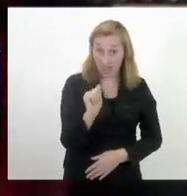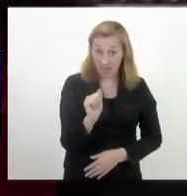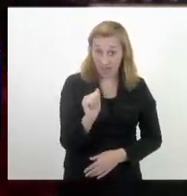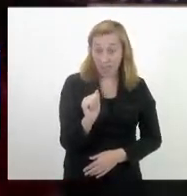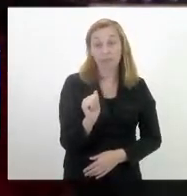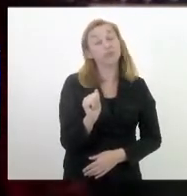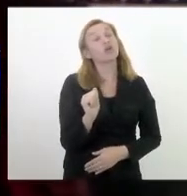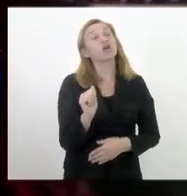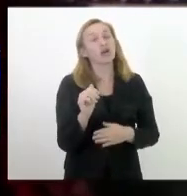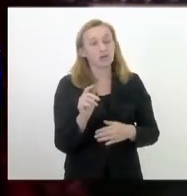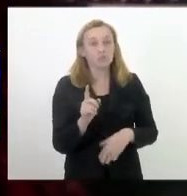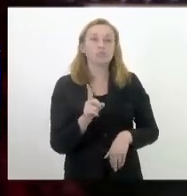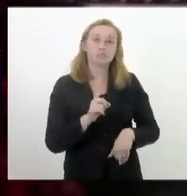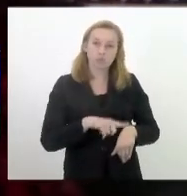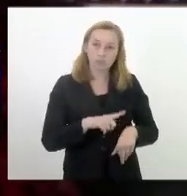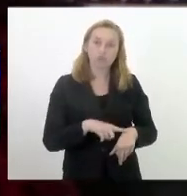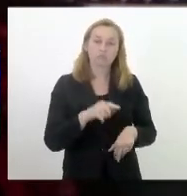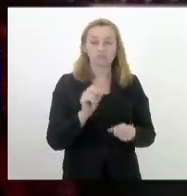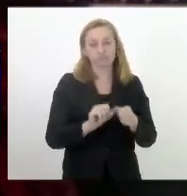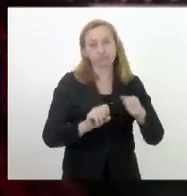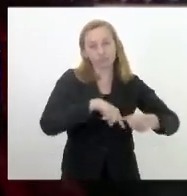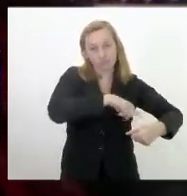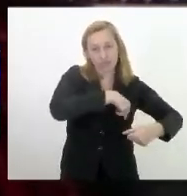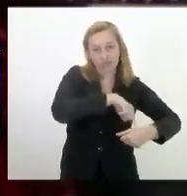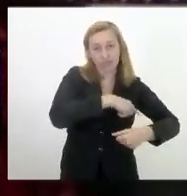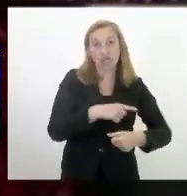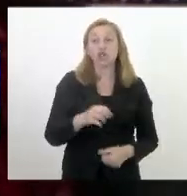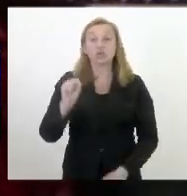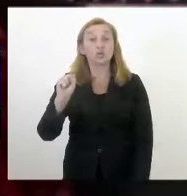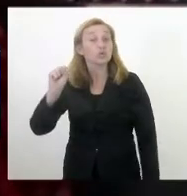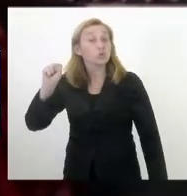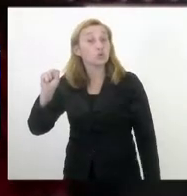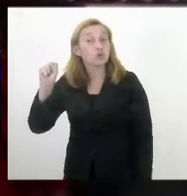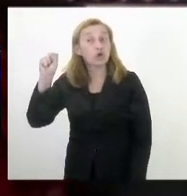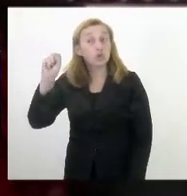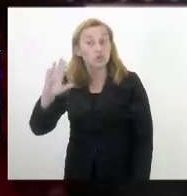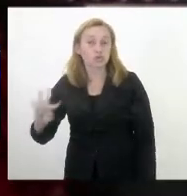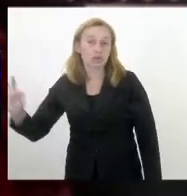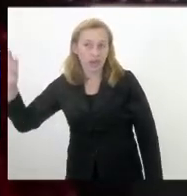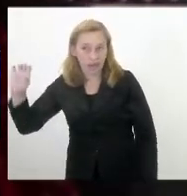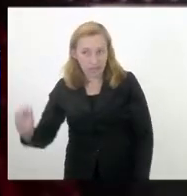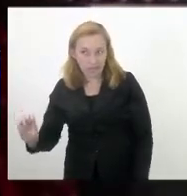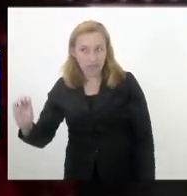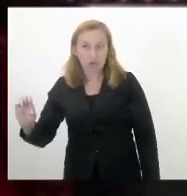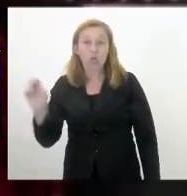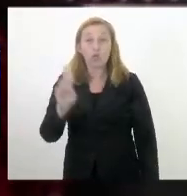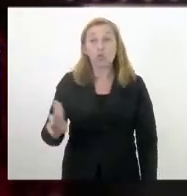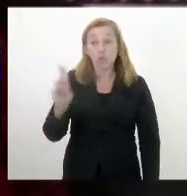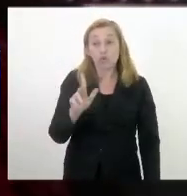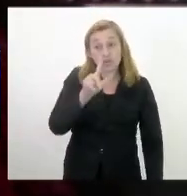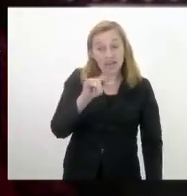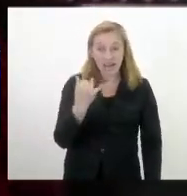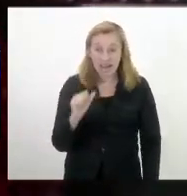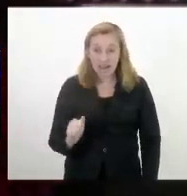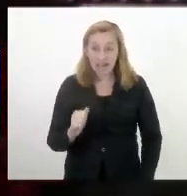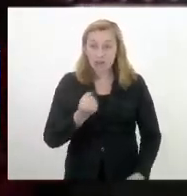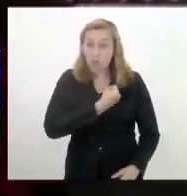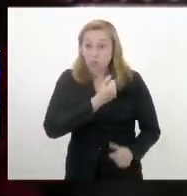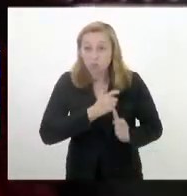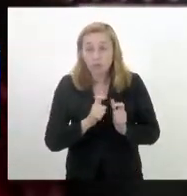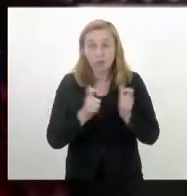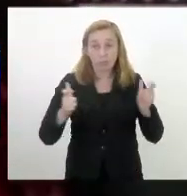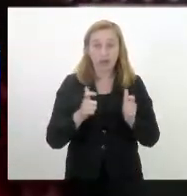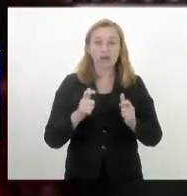em algum momento para fazer a sua comida. No Sudeste, onde historicamente o uso da lenha é mais raro, o aumento foi maior ainda, foi